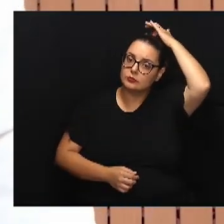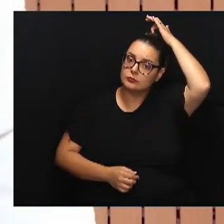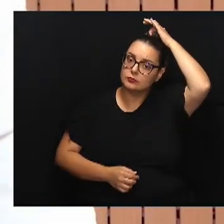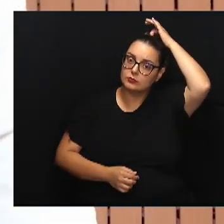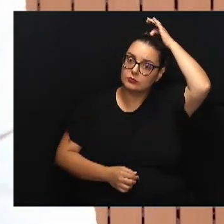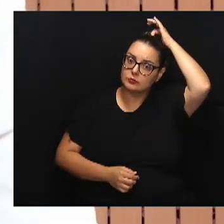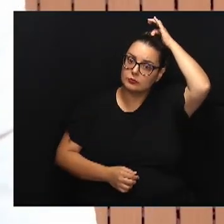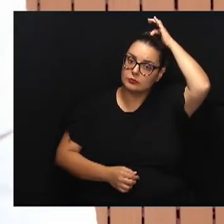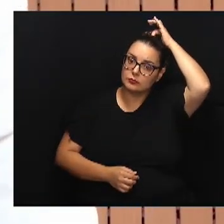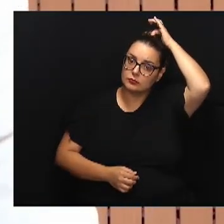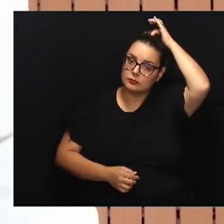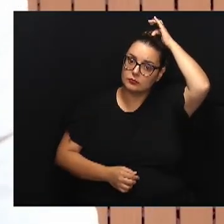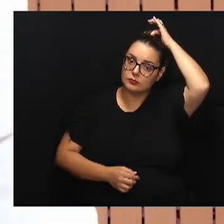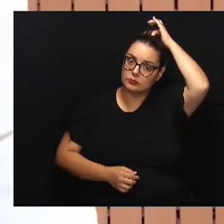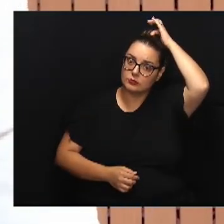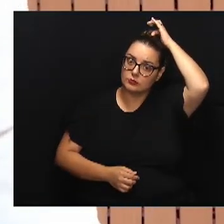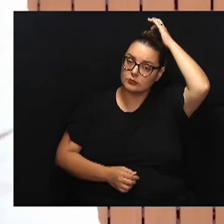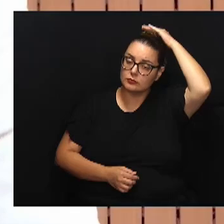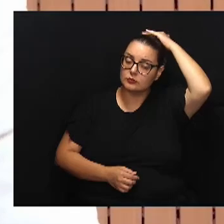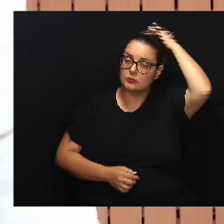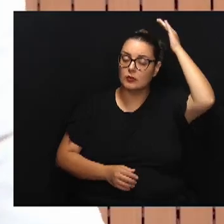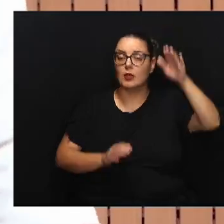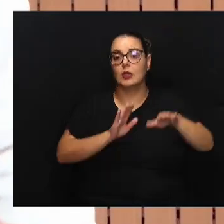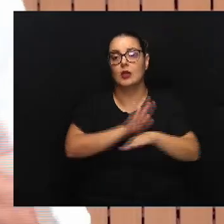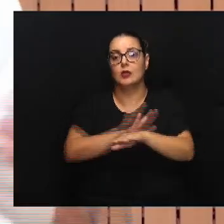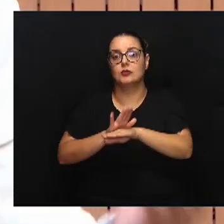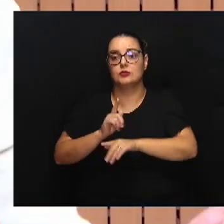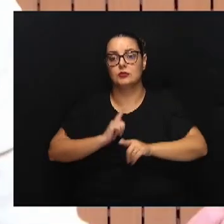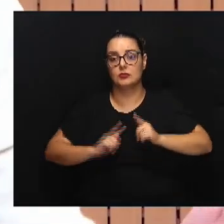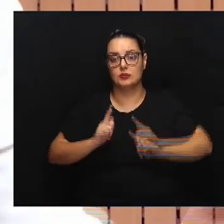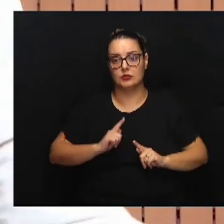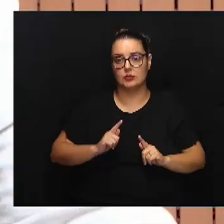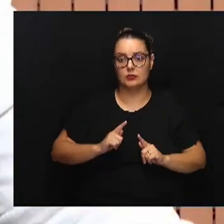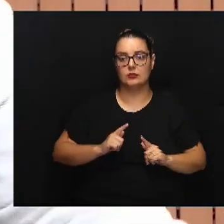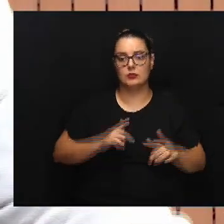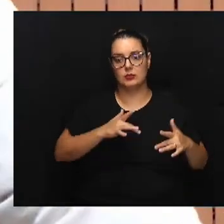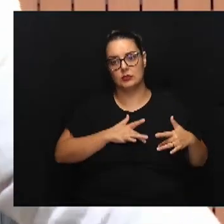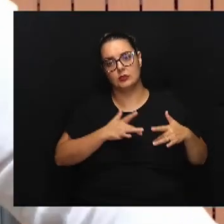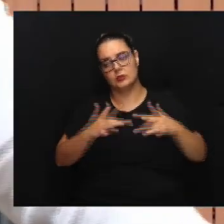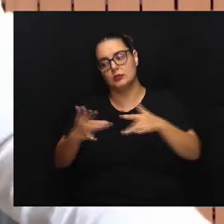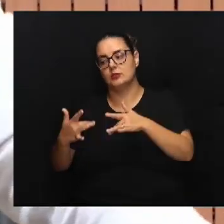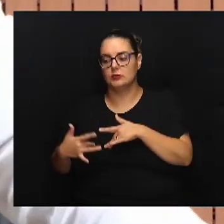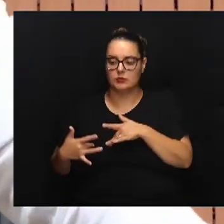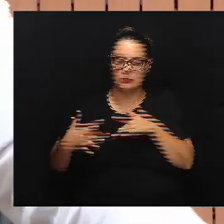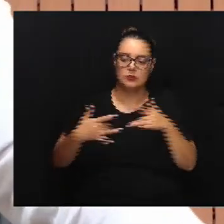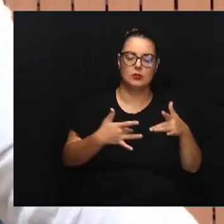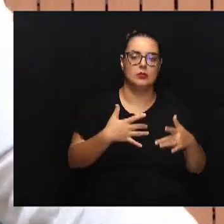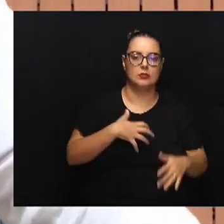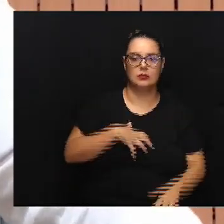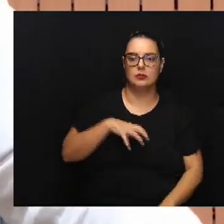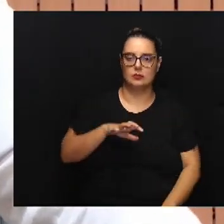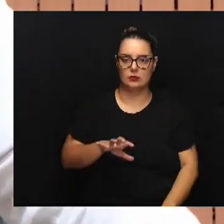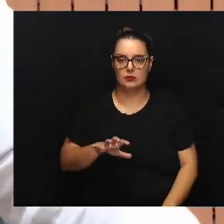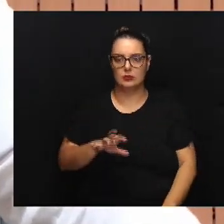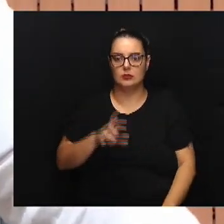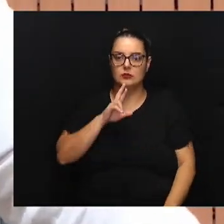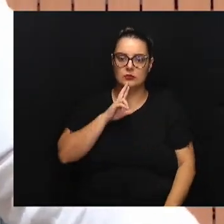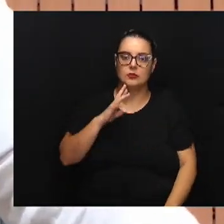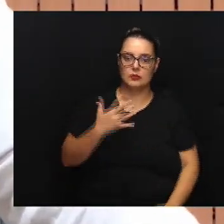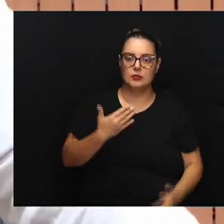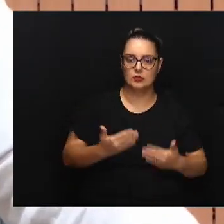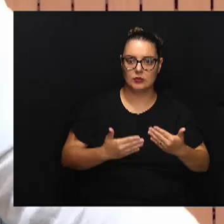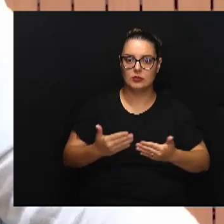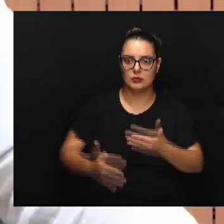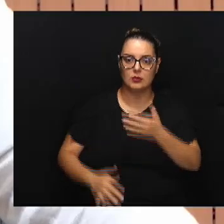exatamente ajudar na gestão daquilo que está sendo solidário. Então, é dessa forma que a gente resolveu o